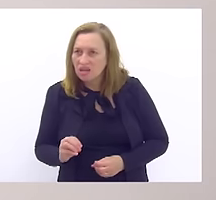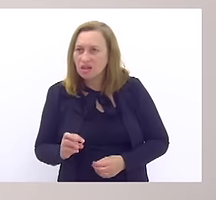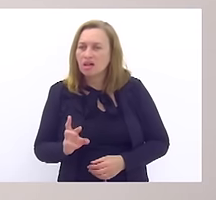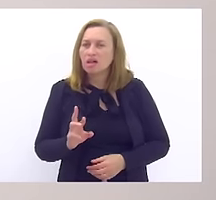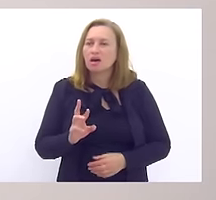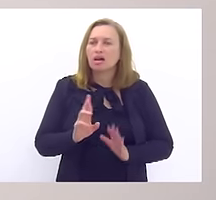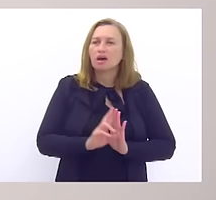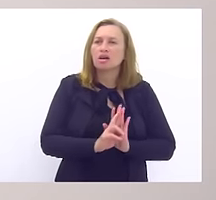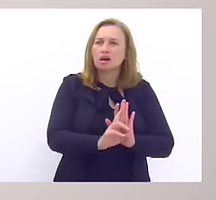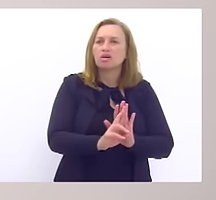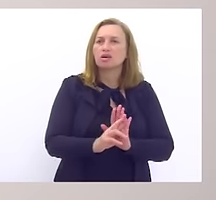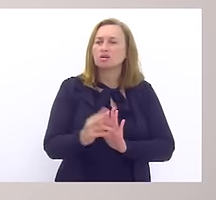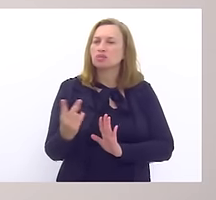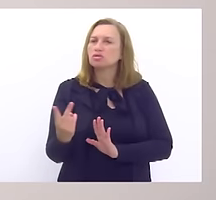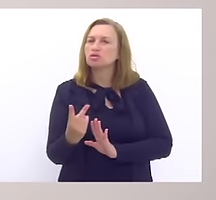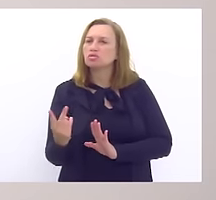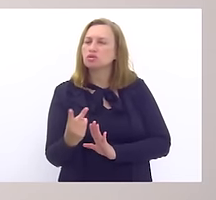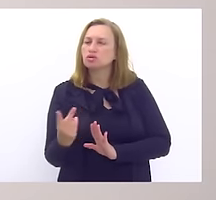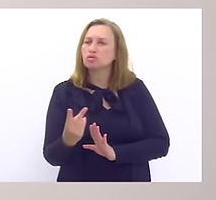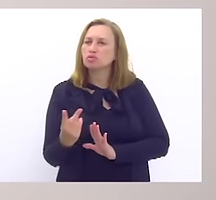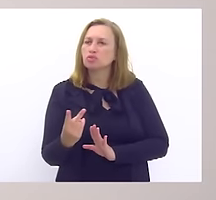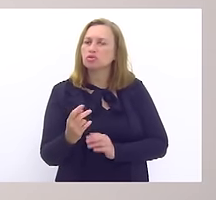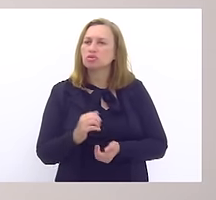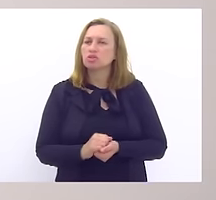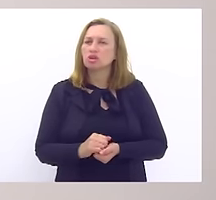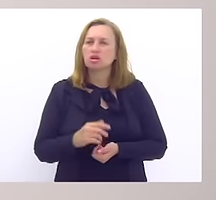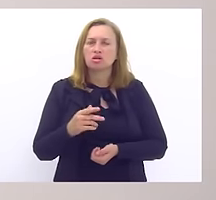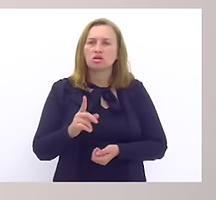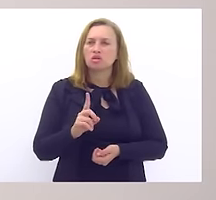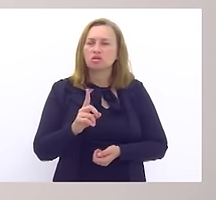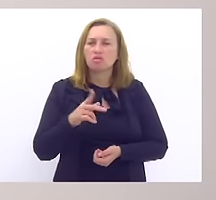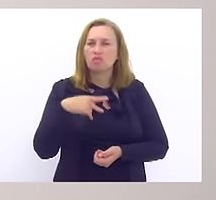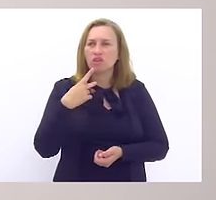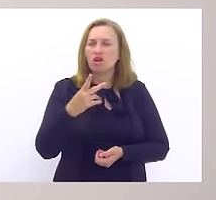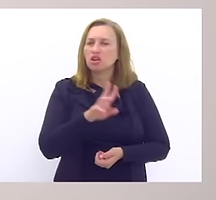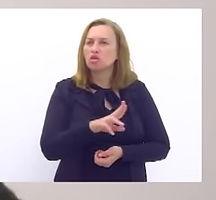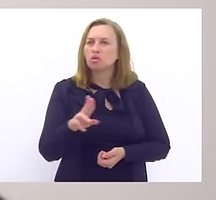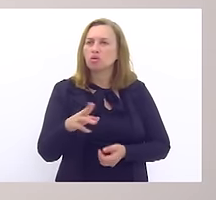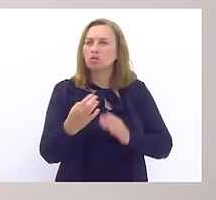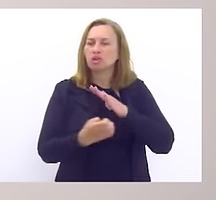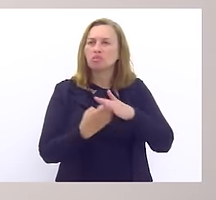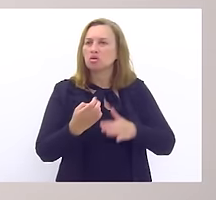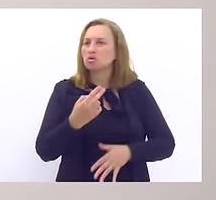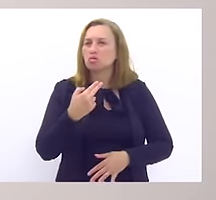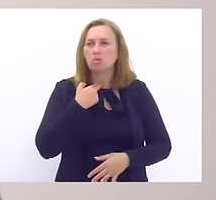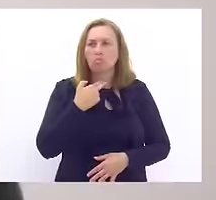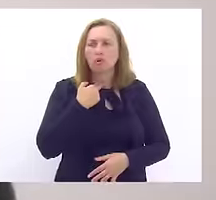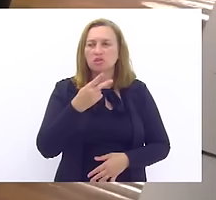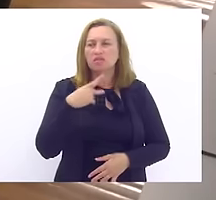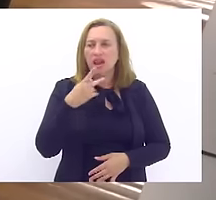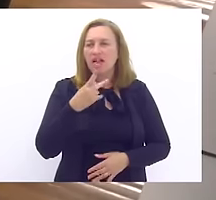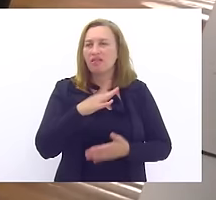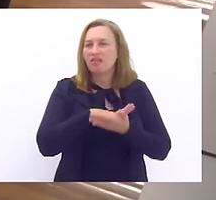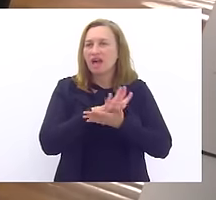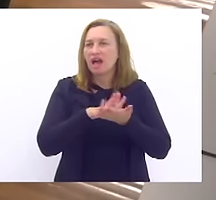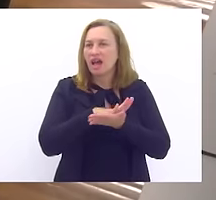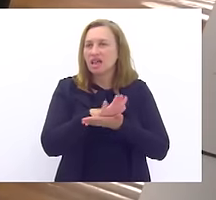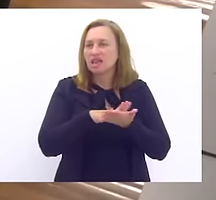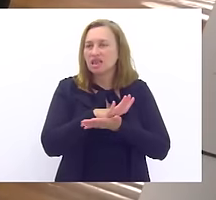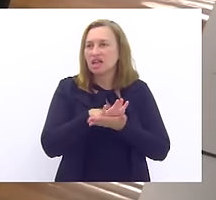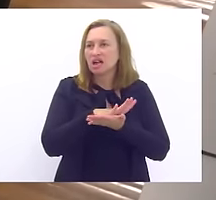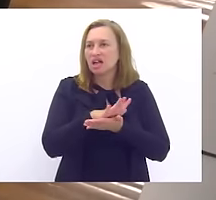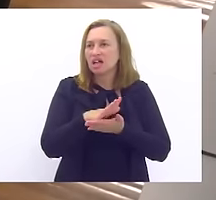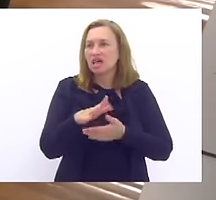dos dois constituintes eu não sou eu não falo em nome da empresa eu não posso prestar nenhum tipo de declaração de mérito em relação à empresa